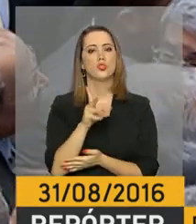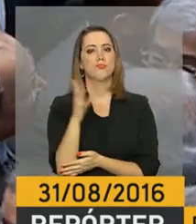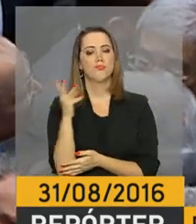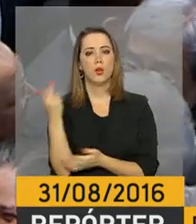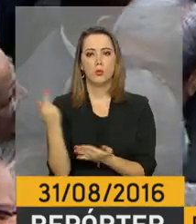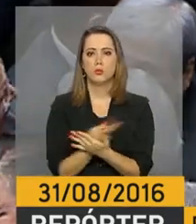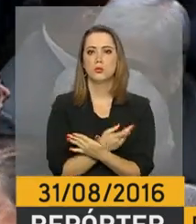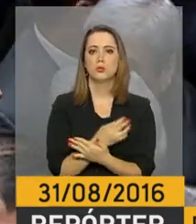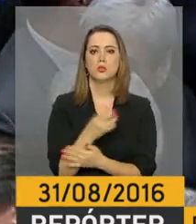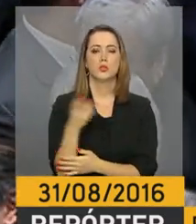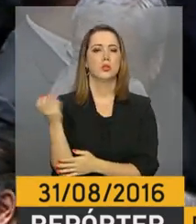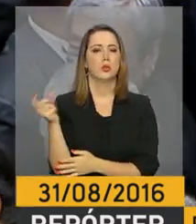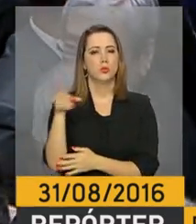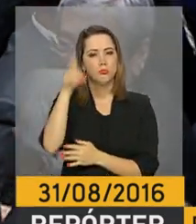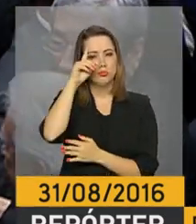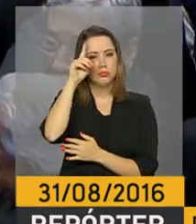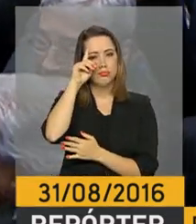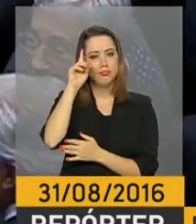no Senado Federal.